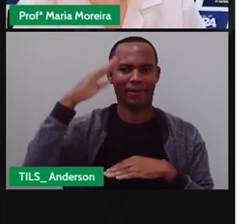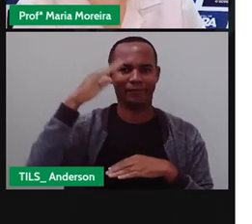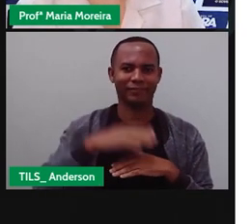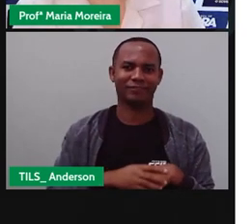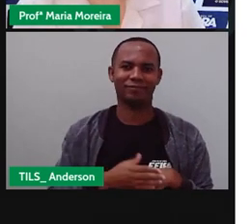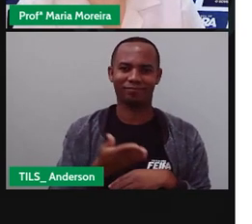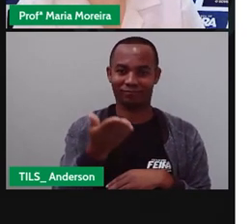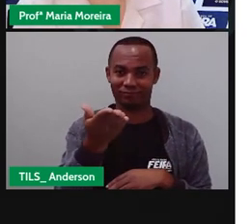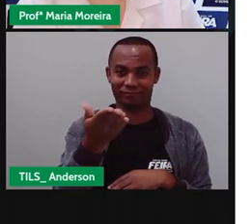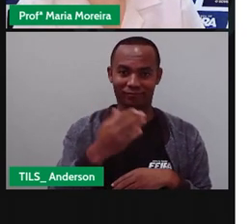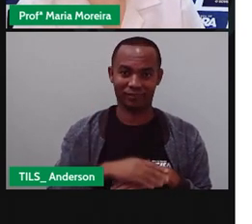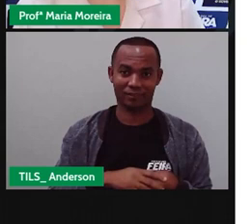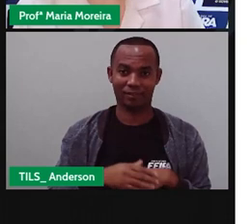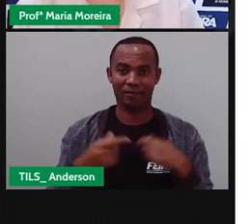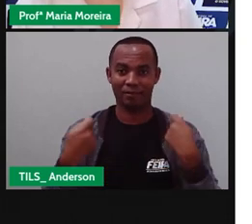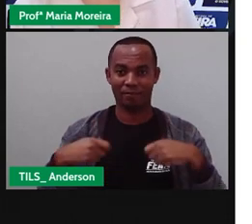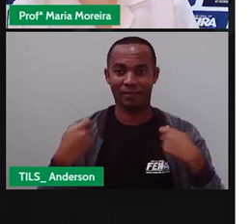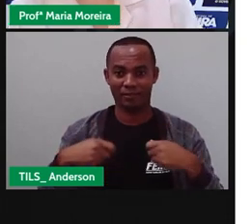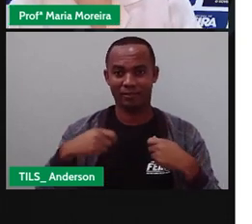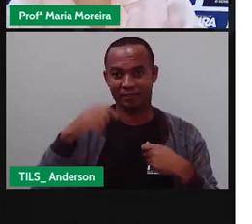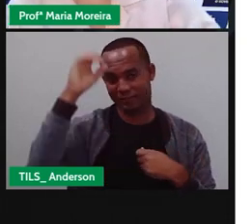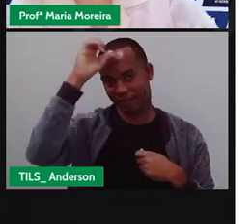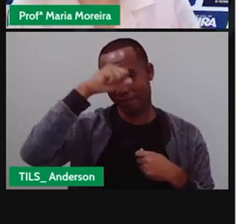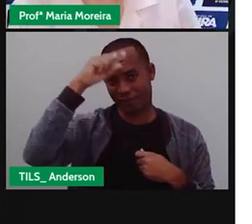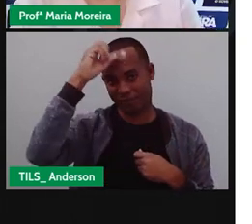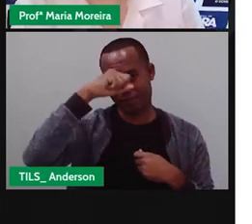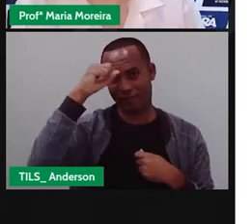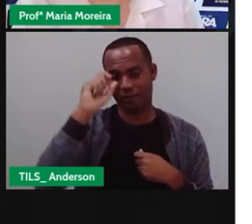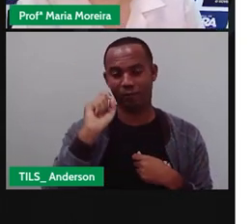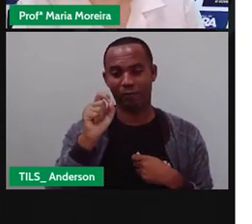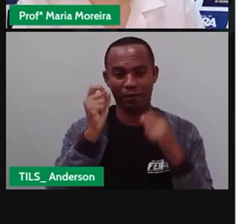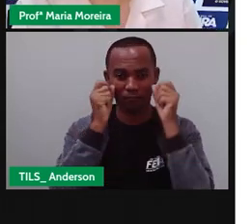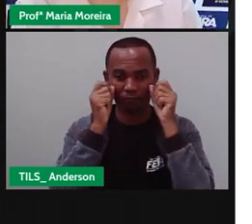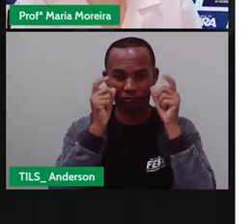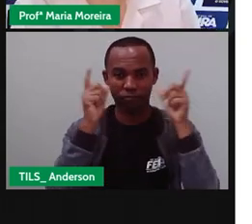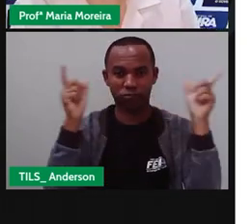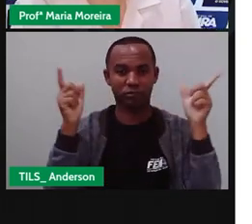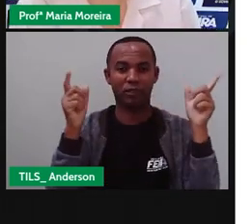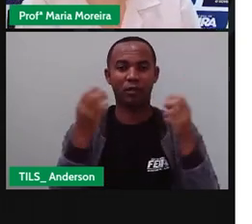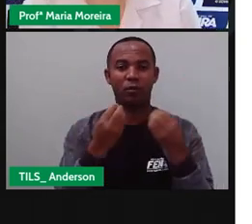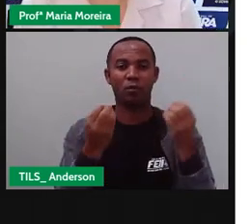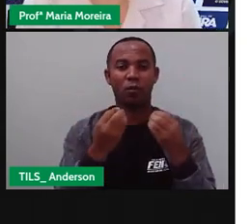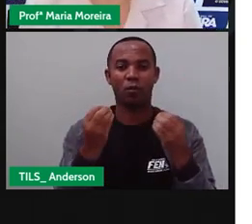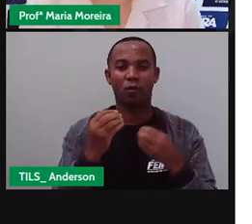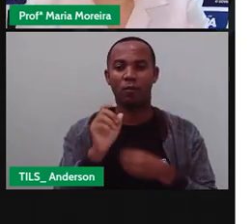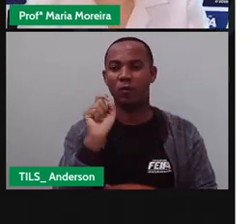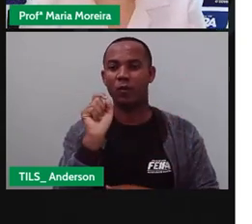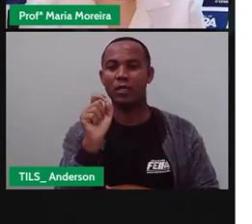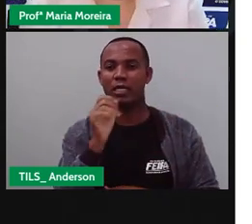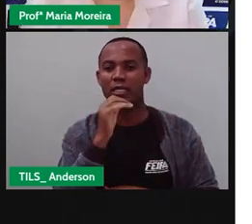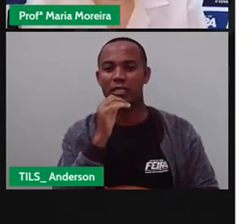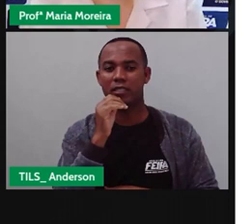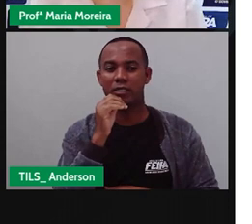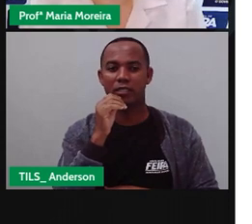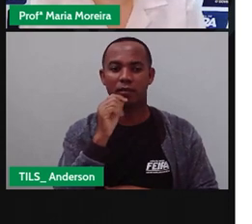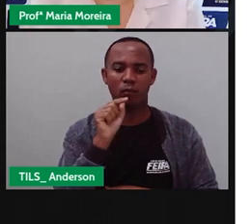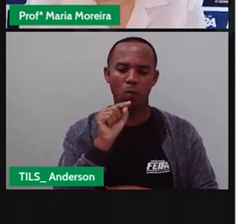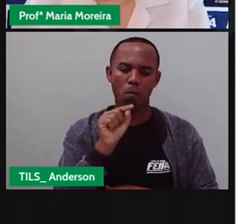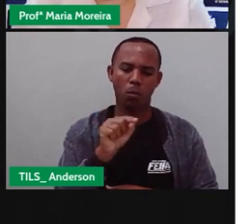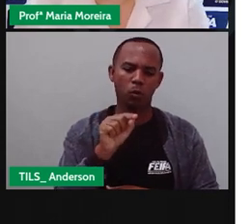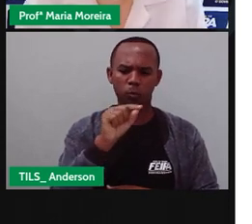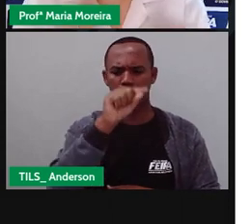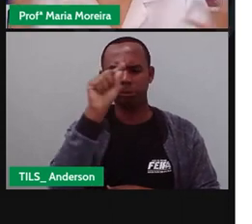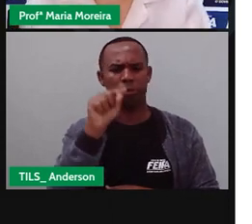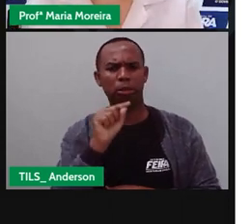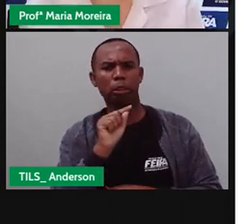Outro detalhe que a gente precisa aprender é o quê? E estar atento. É o que? A pontuação. Inclusive, a Pro já falou que com vocês com relação à pontuação. A